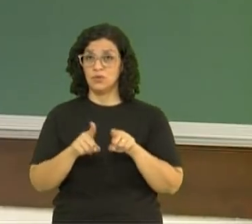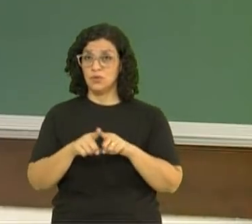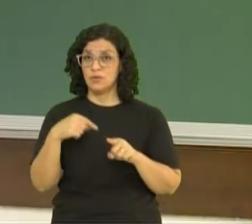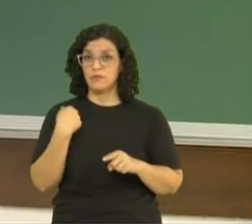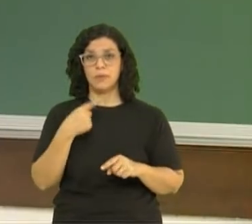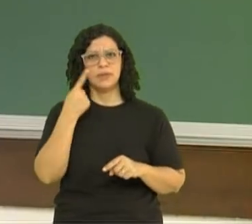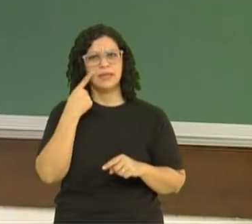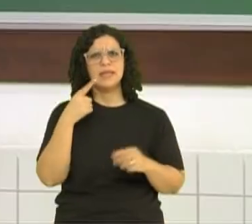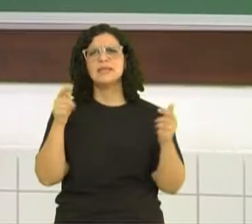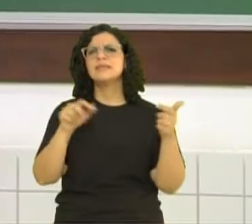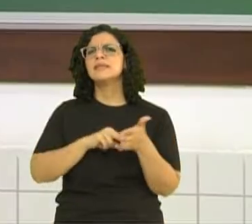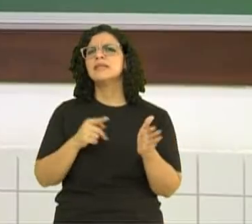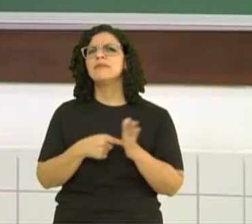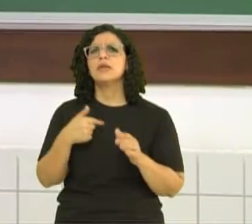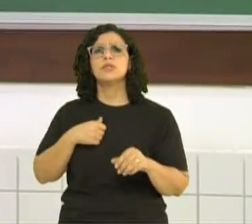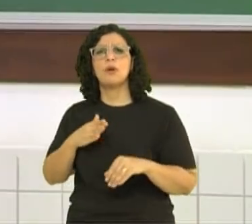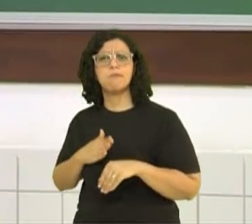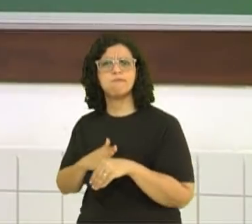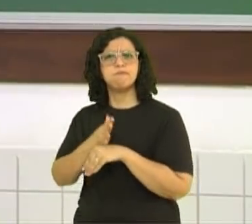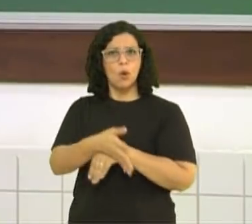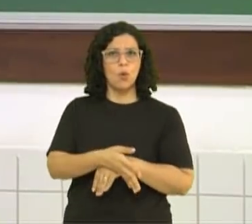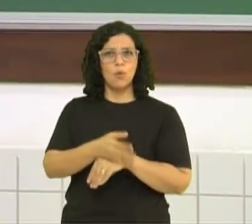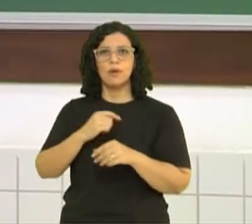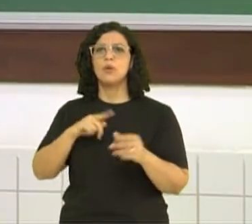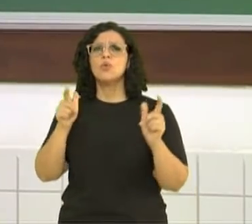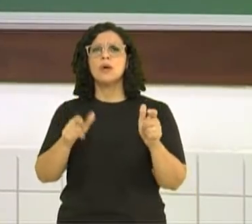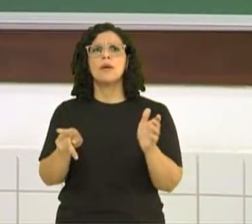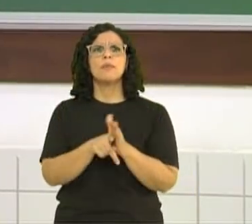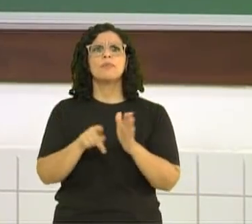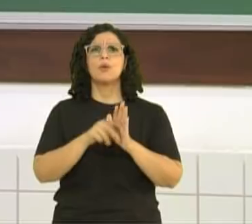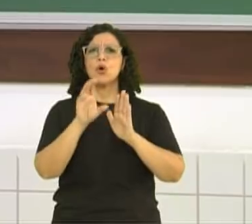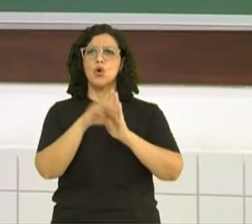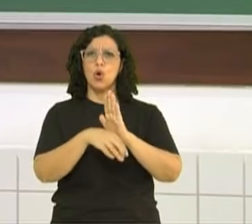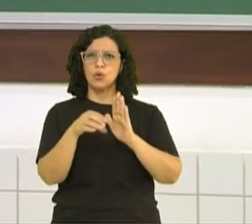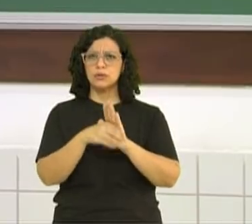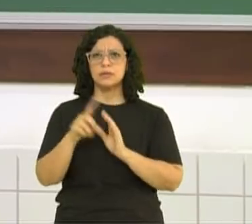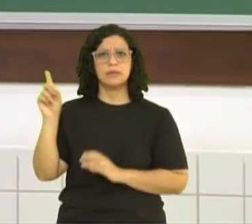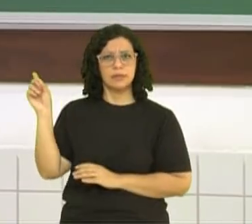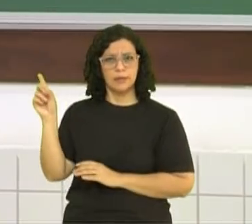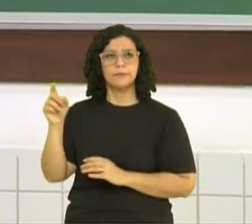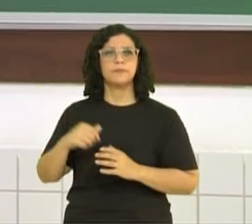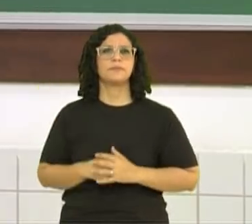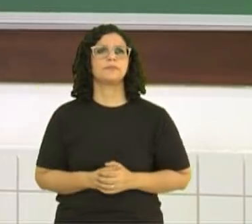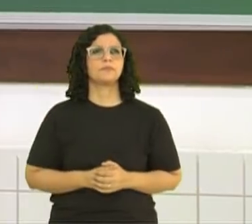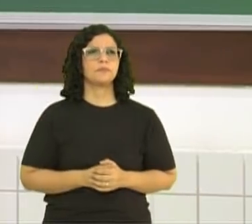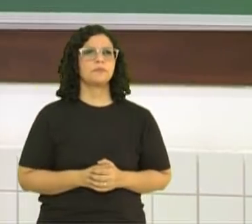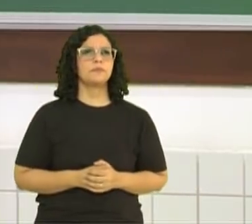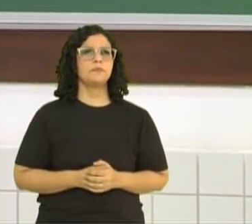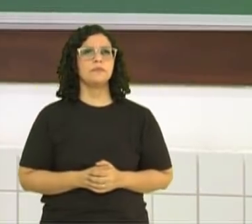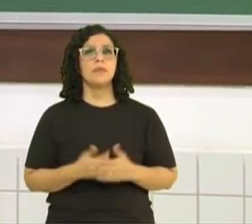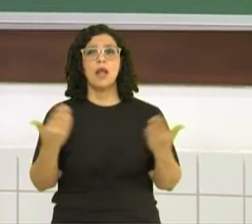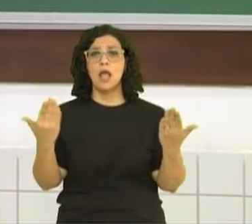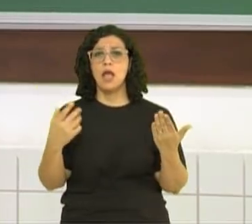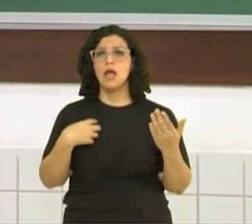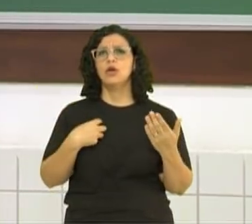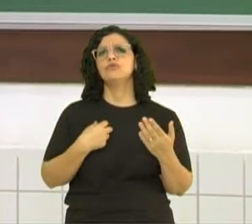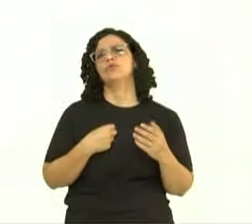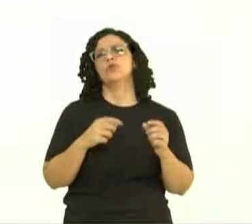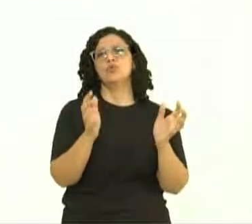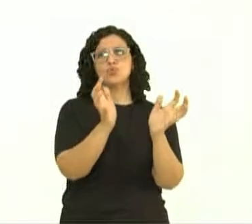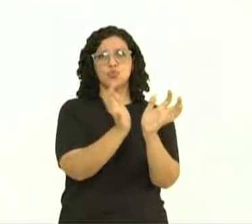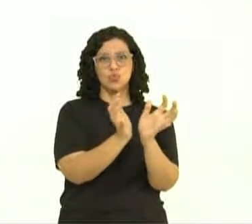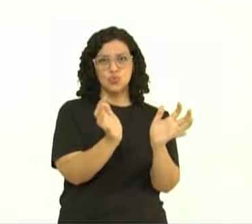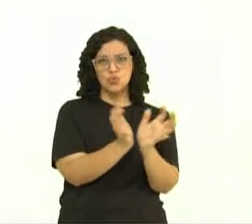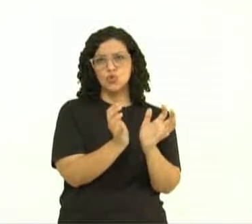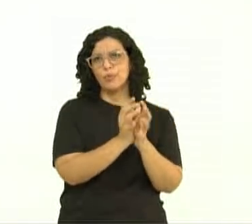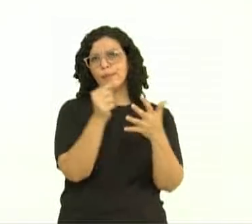falamos em esporte de invasão, precisamos defini-lo. Né? Então, como que define-se esporte de invasão? É o que está aqui para vocês. Né? Então, o esporte de invasão é